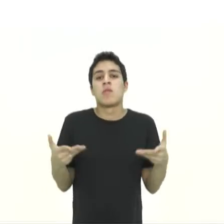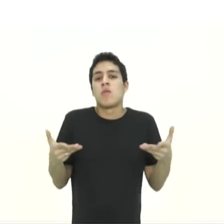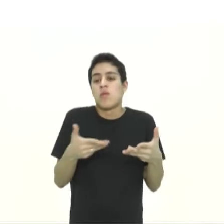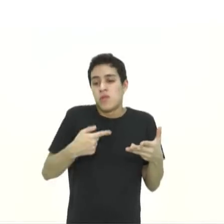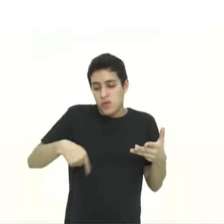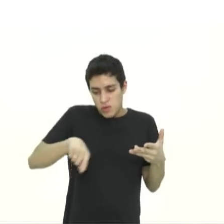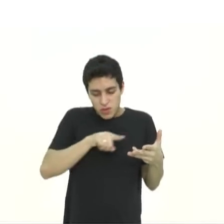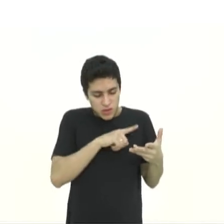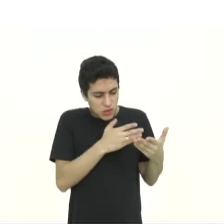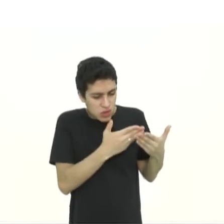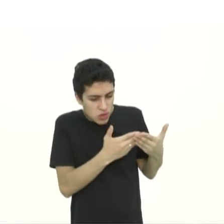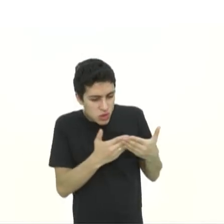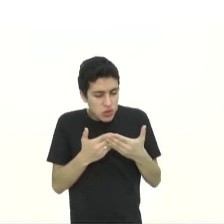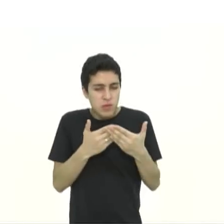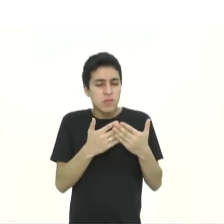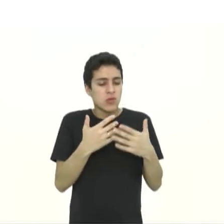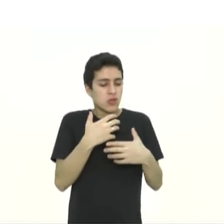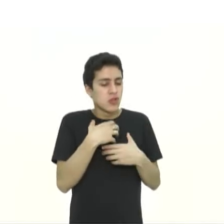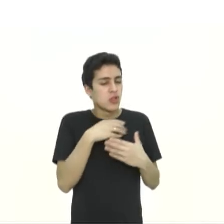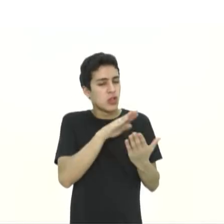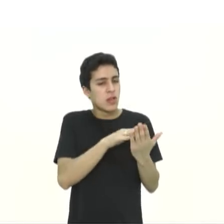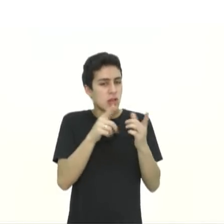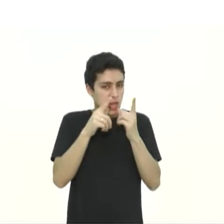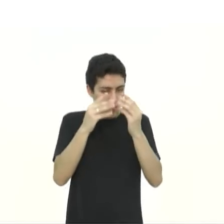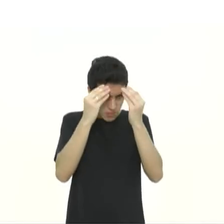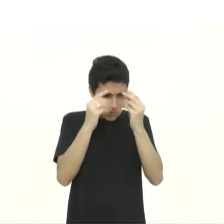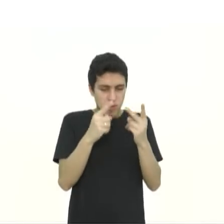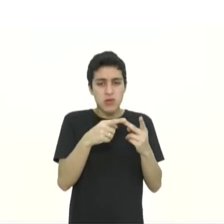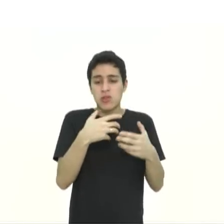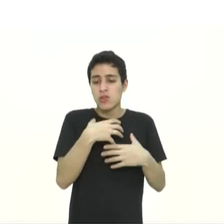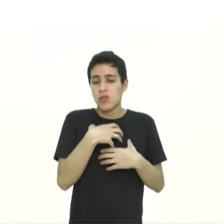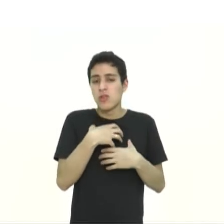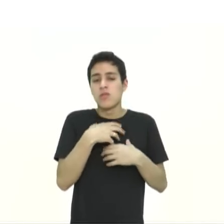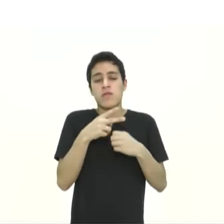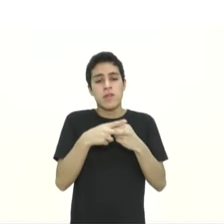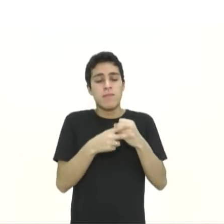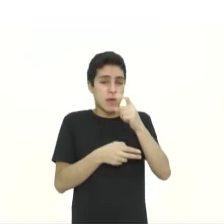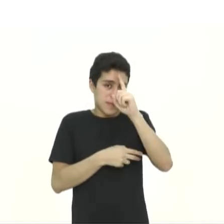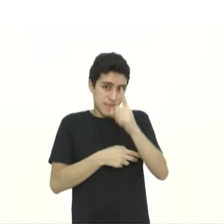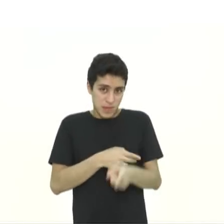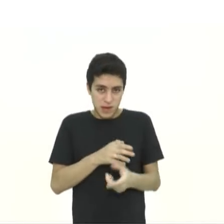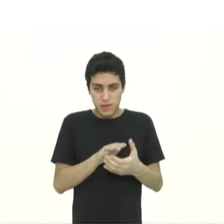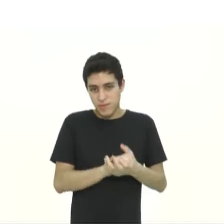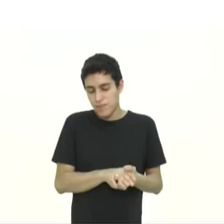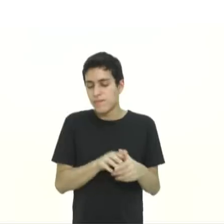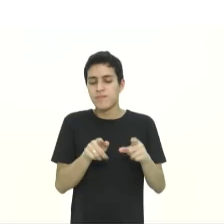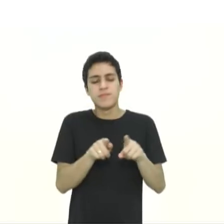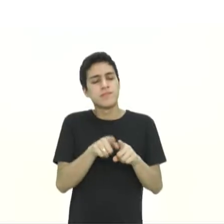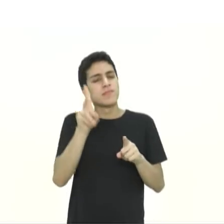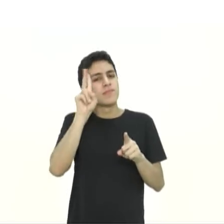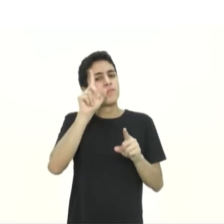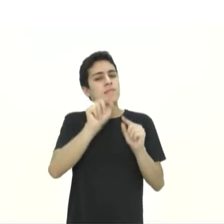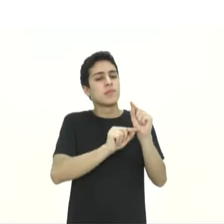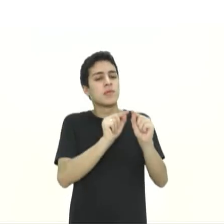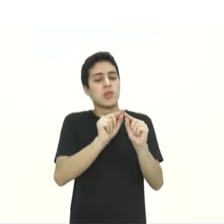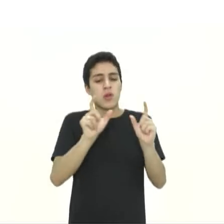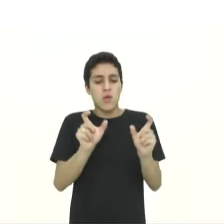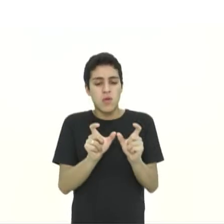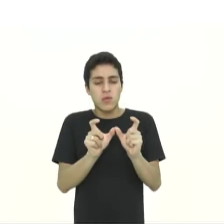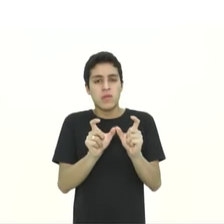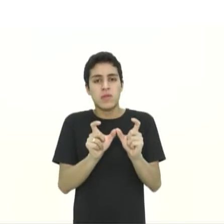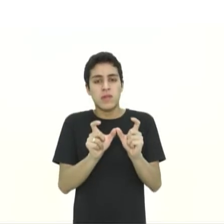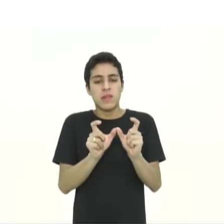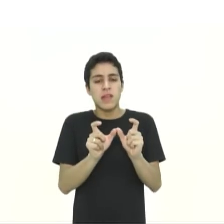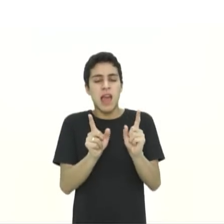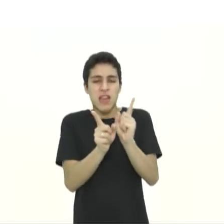nós verificamos o estilo da linguagem e o modo verbal imperativo. Também relembramos o uso das conjunções adversativas